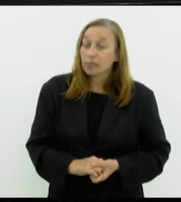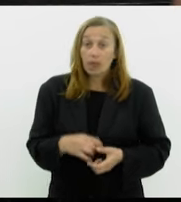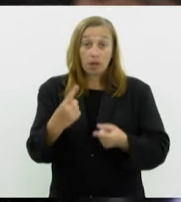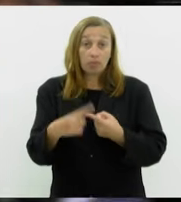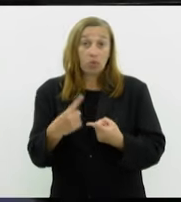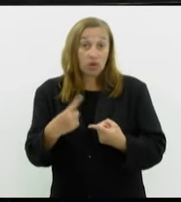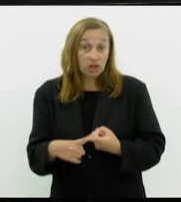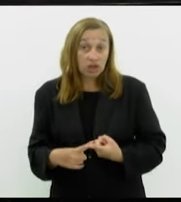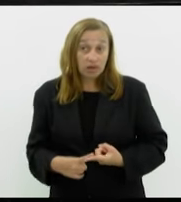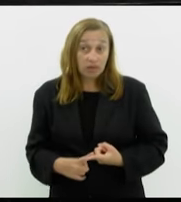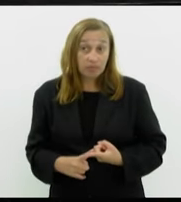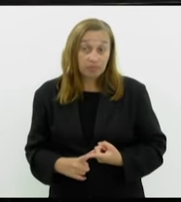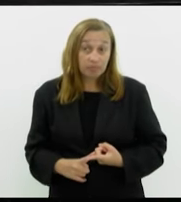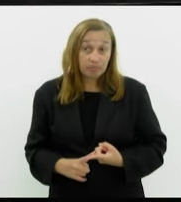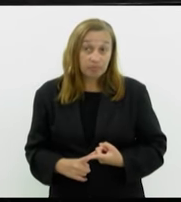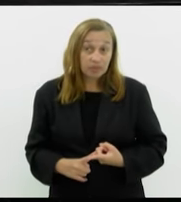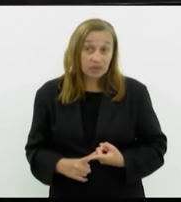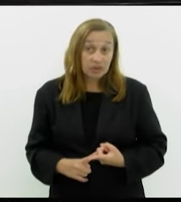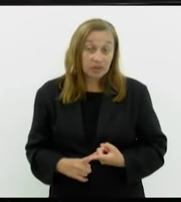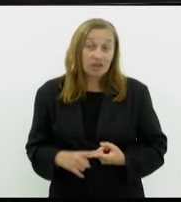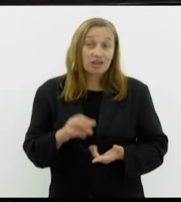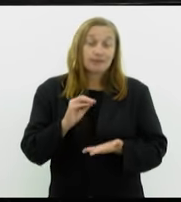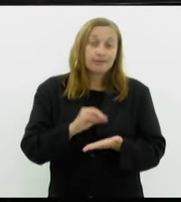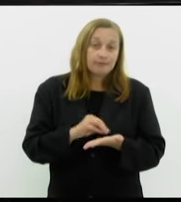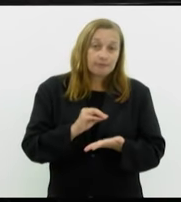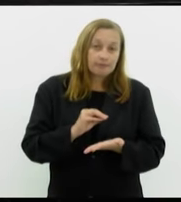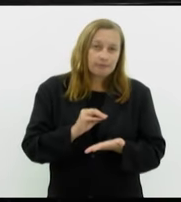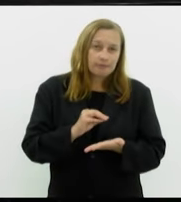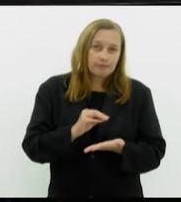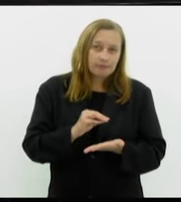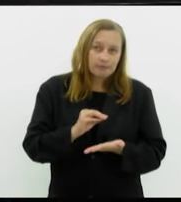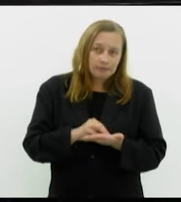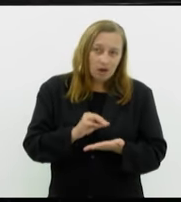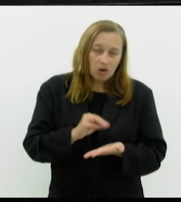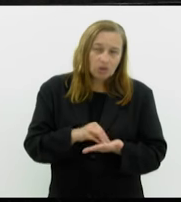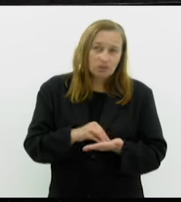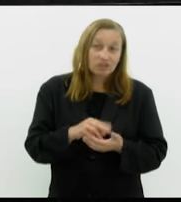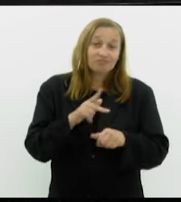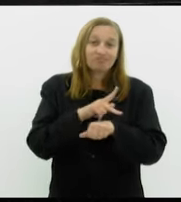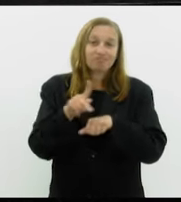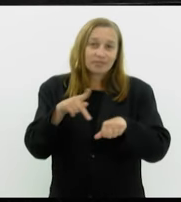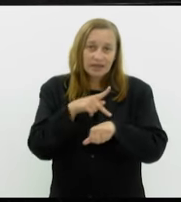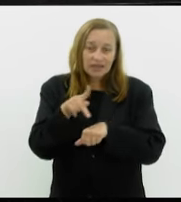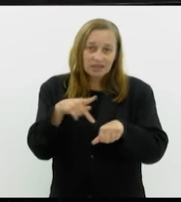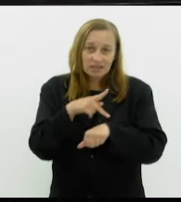Porque é algo que falta profundamente nesse país,